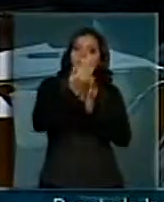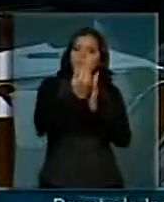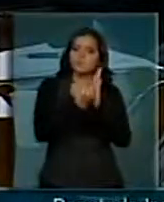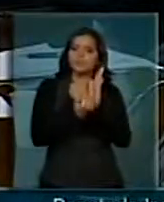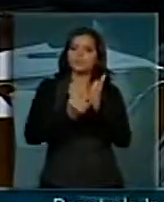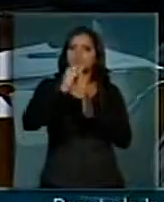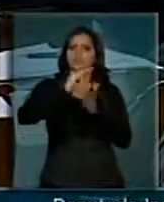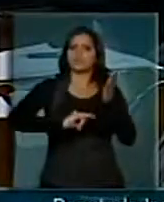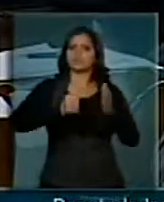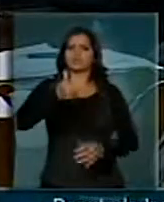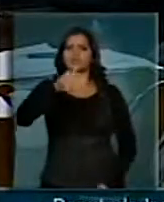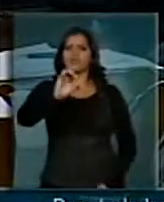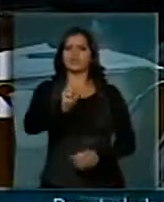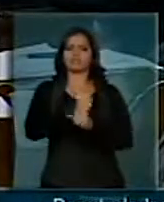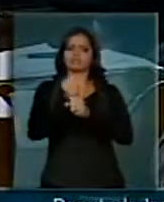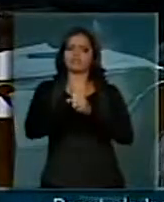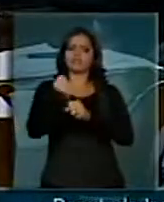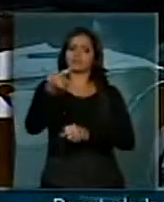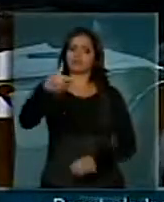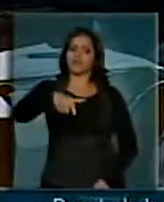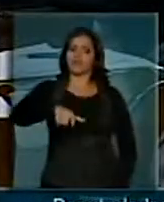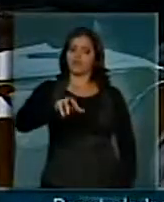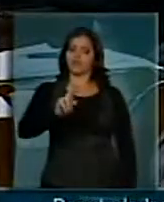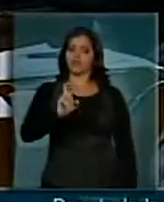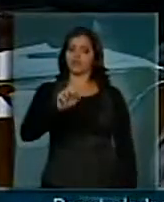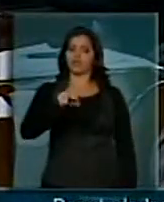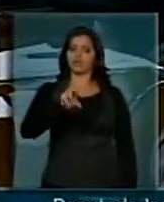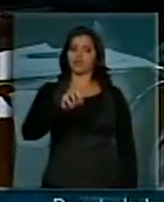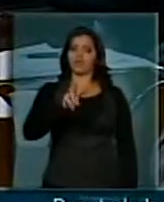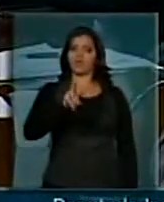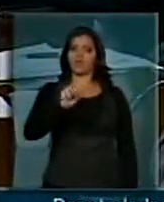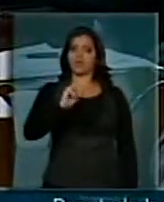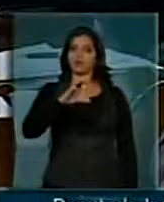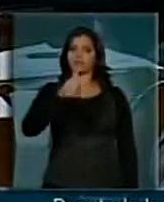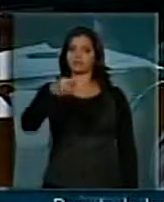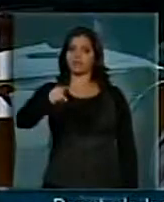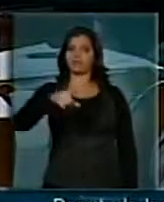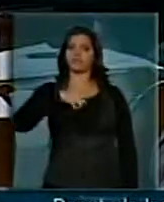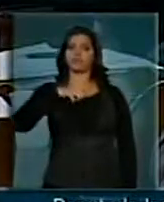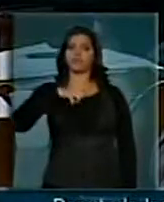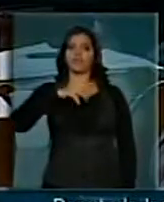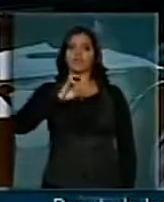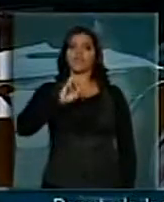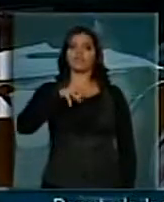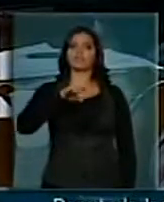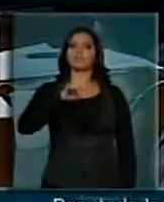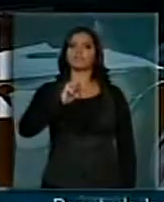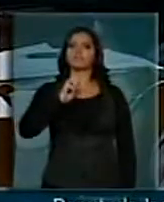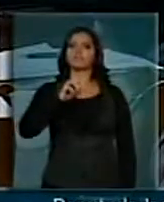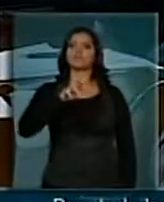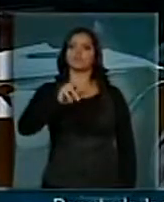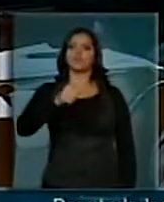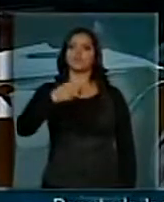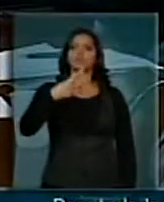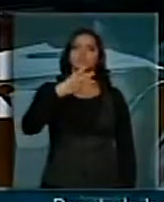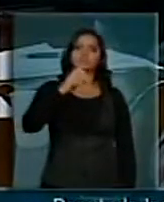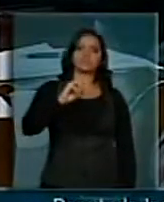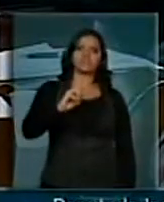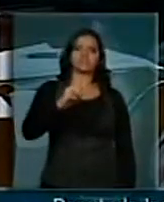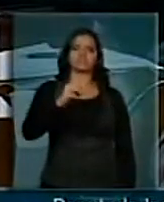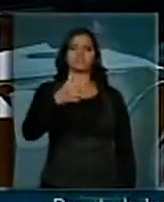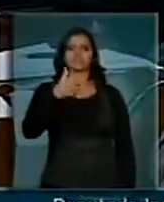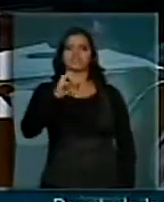renovação. A emissora tem aí 20 anos ou 30 anos já sem